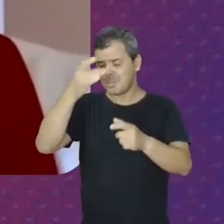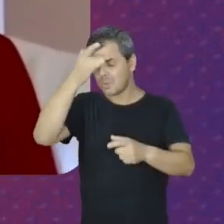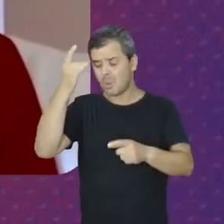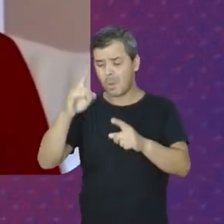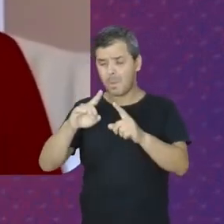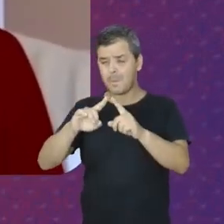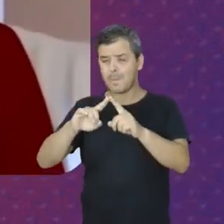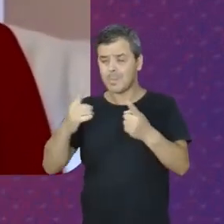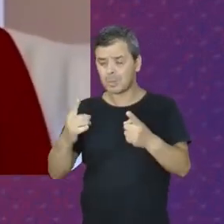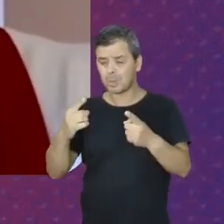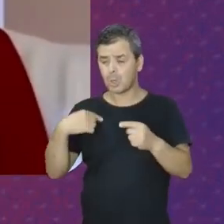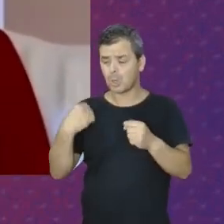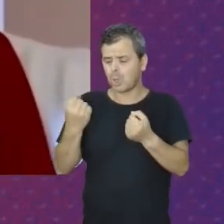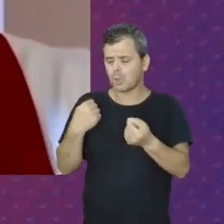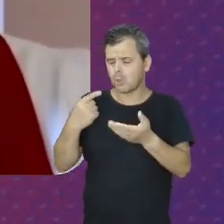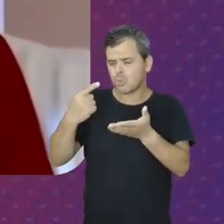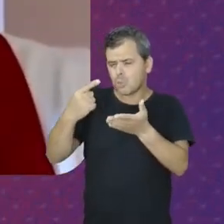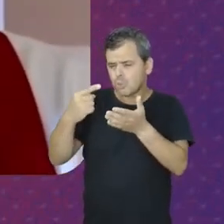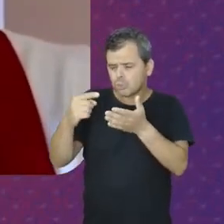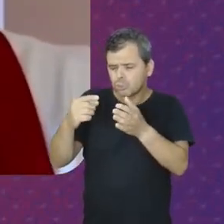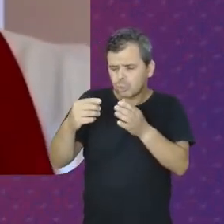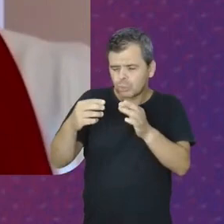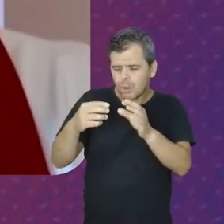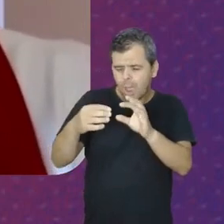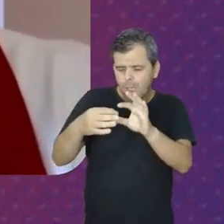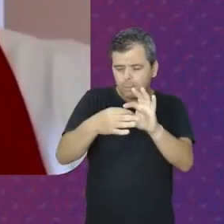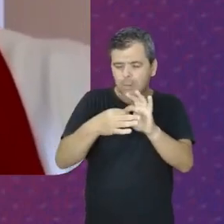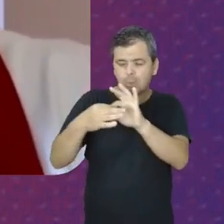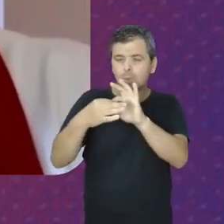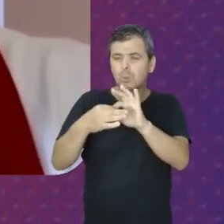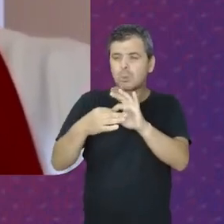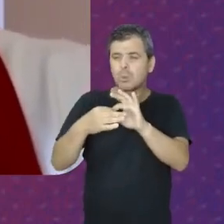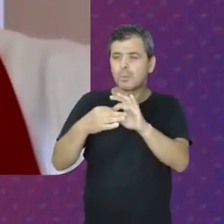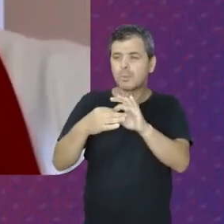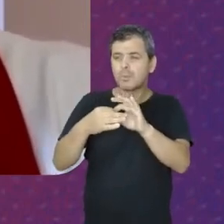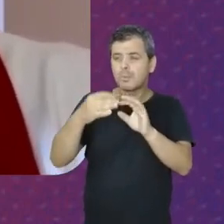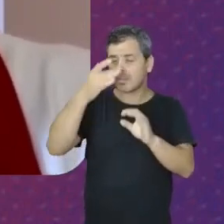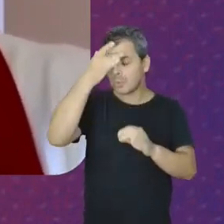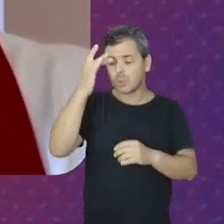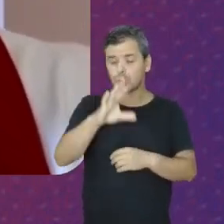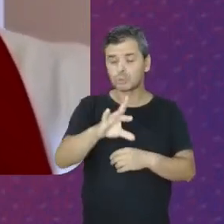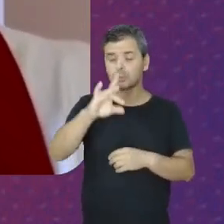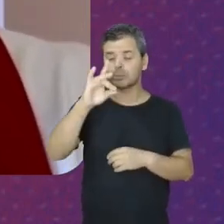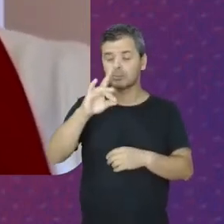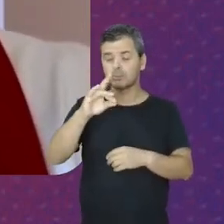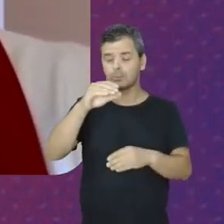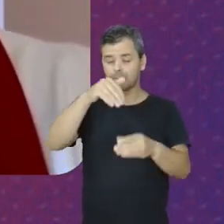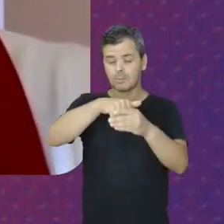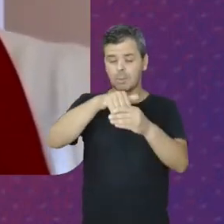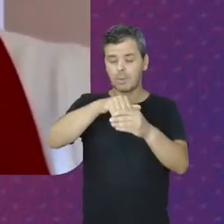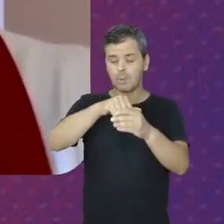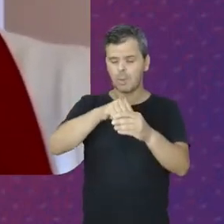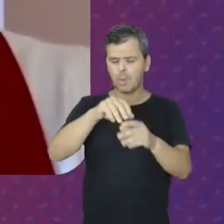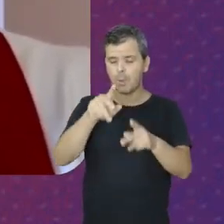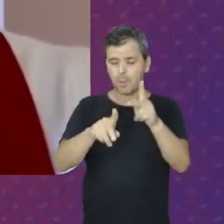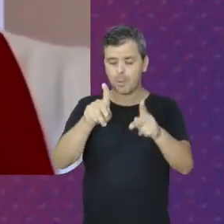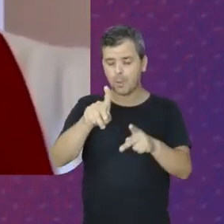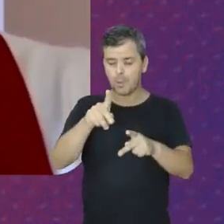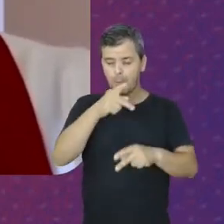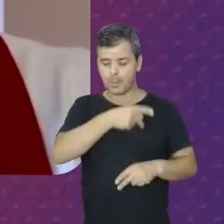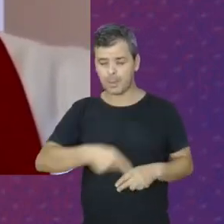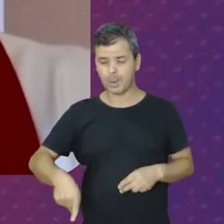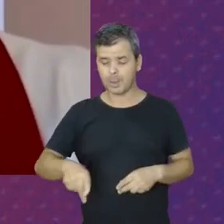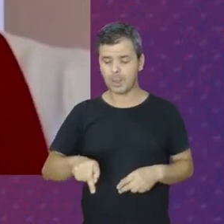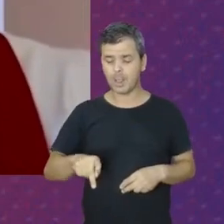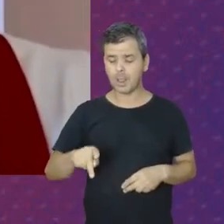nós temos um combinado com uma pessoa que se elegeu em nome do povo brasileiro como presidente da